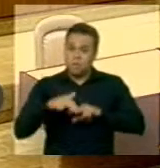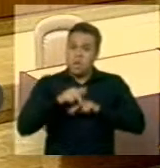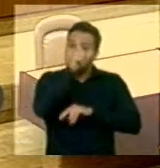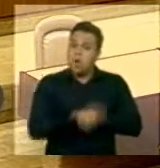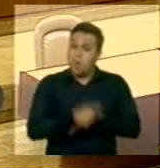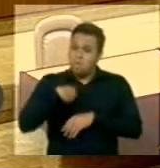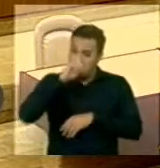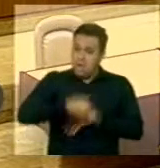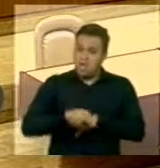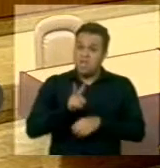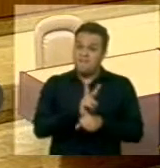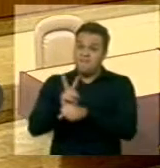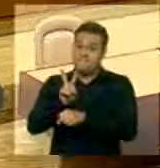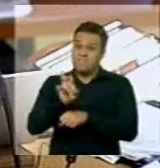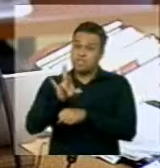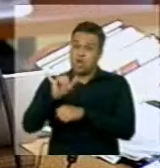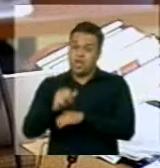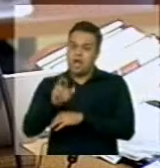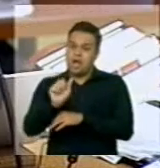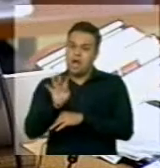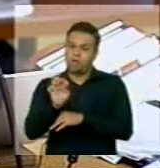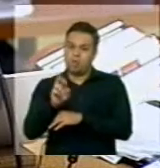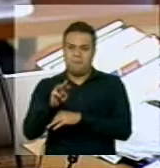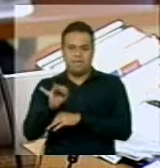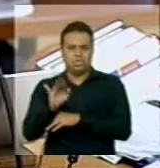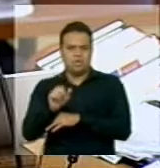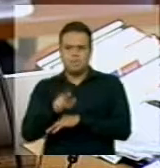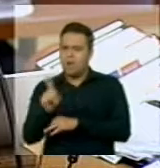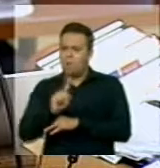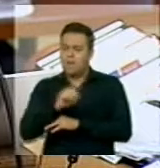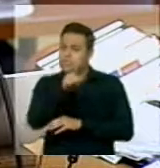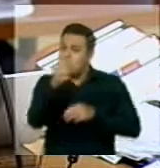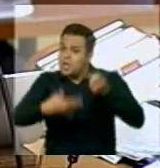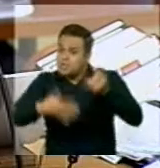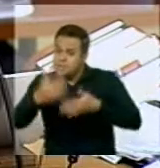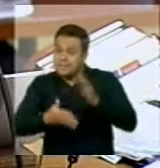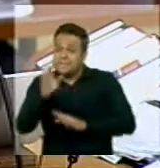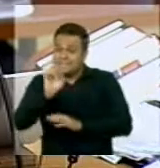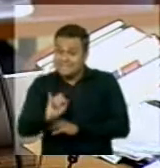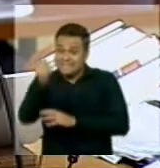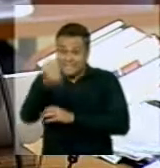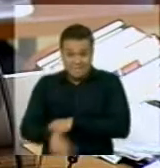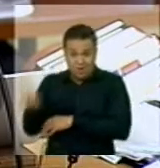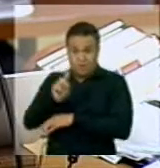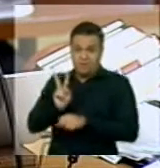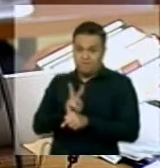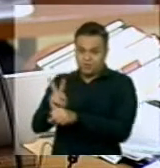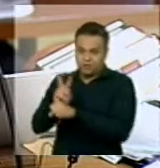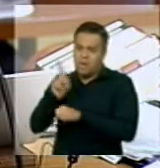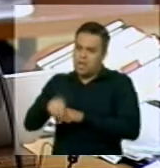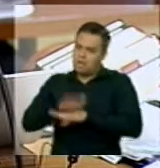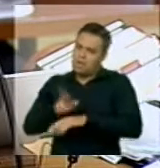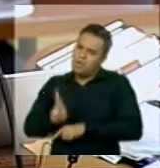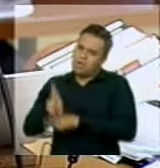impondo uma vistoria automática. Não. Vossa Excelência está dizendo que a dispensa da vistoria é um ato administrativo e,